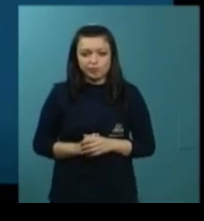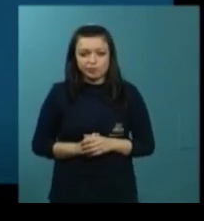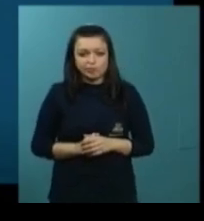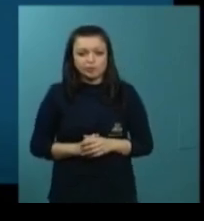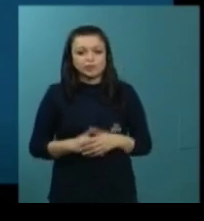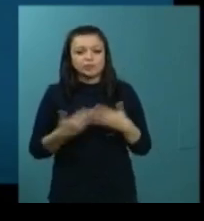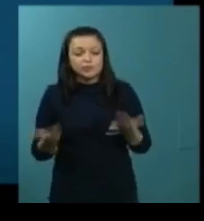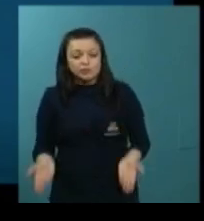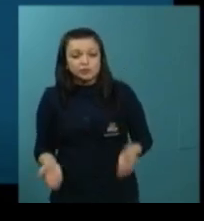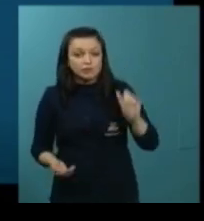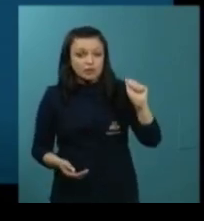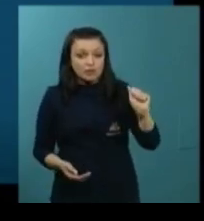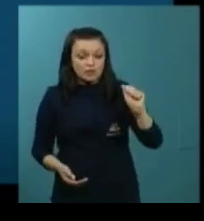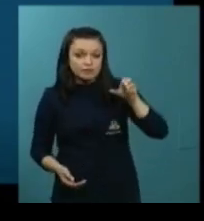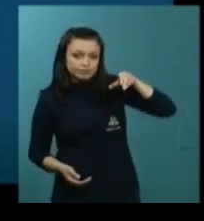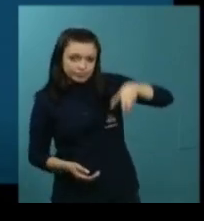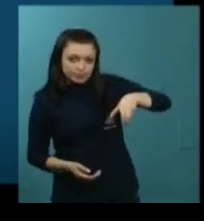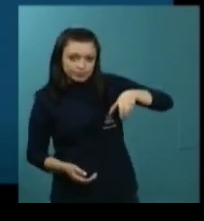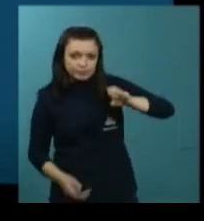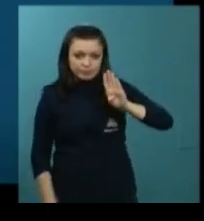A interseção